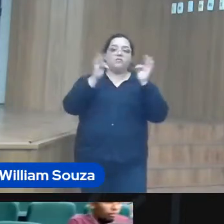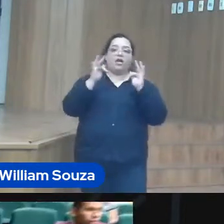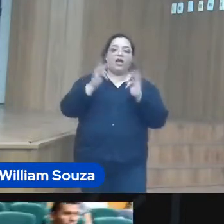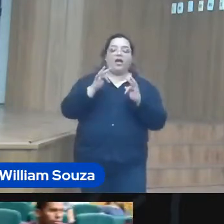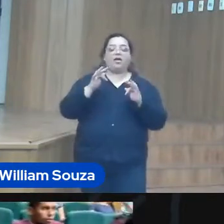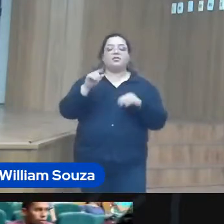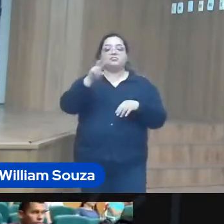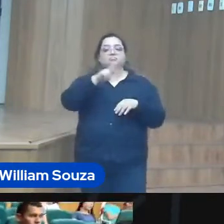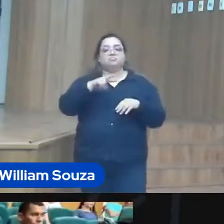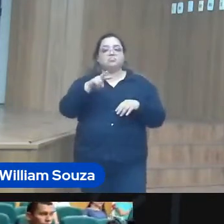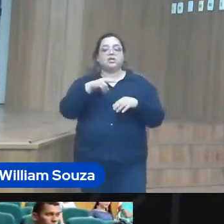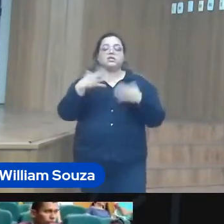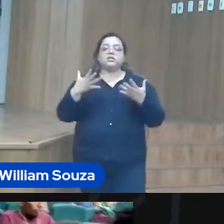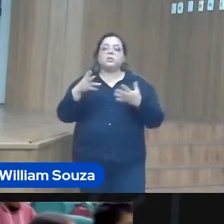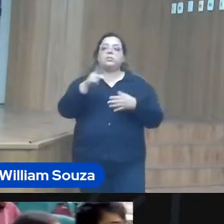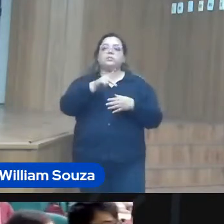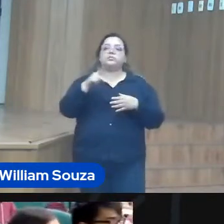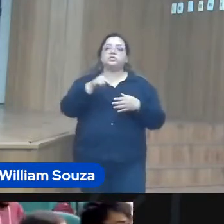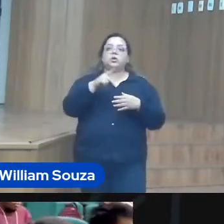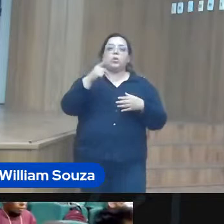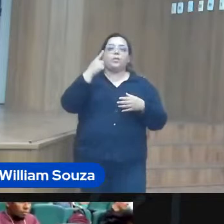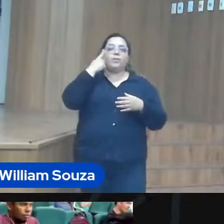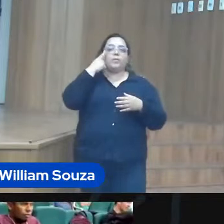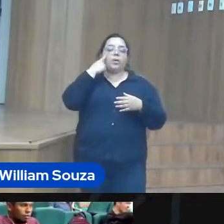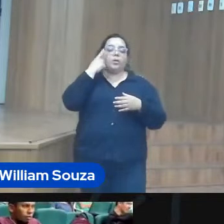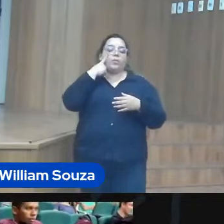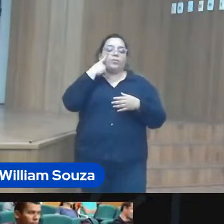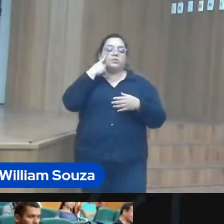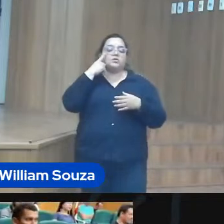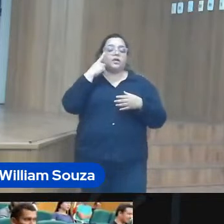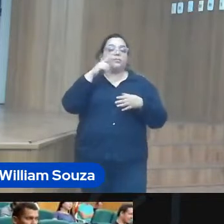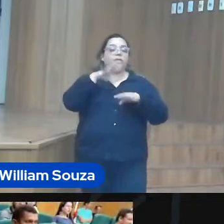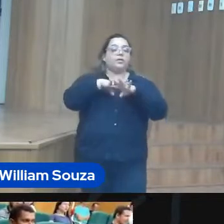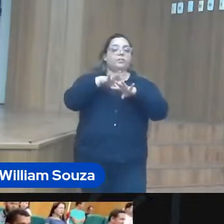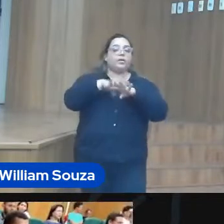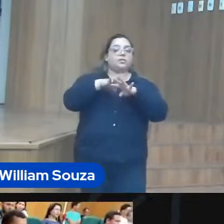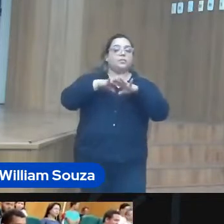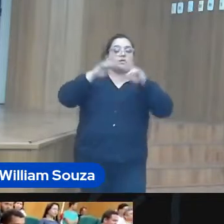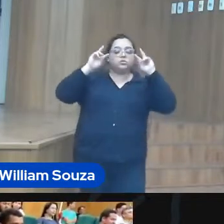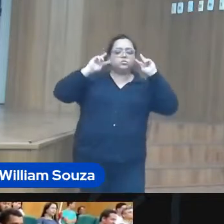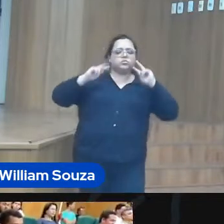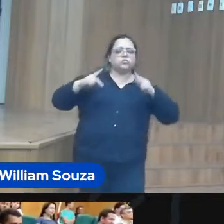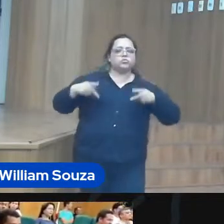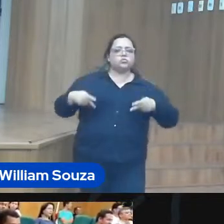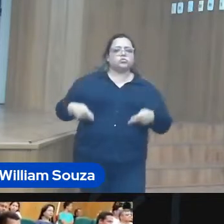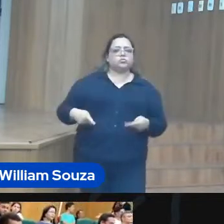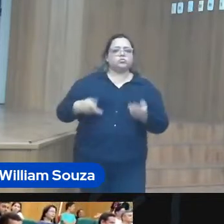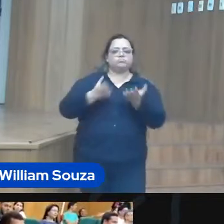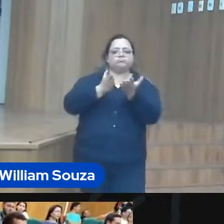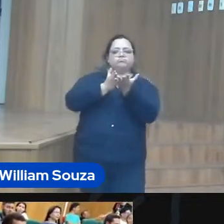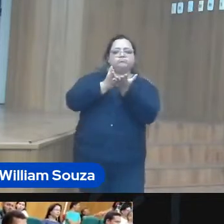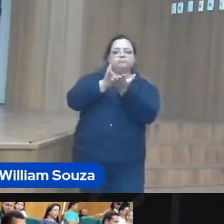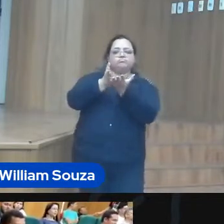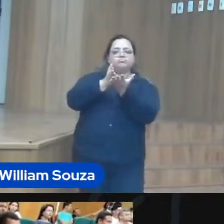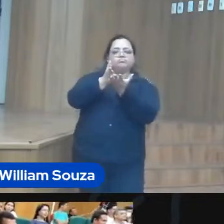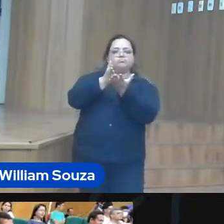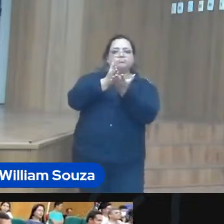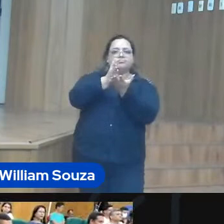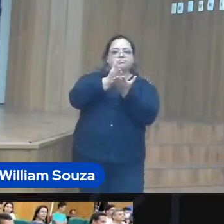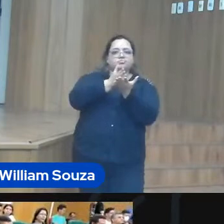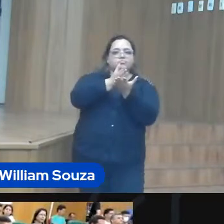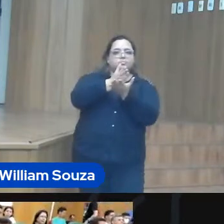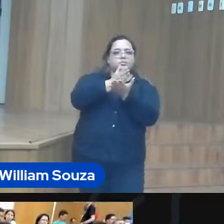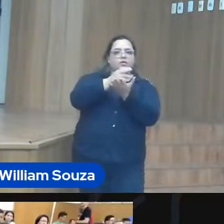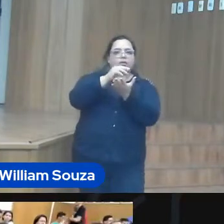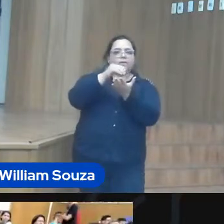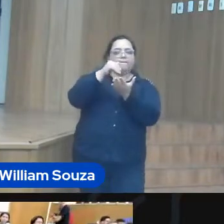gente percebe que a matemática humanista, ela permeia todas as outras linhas mais